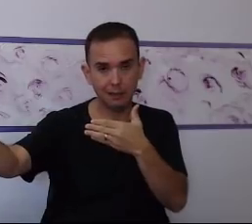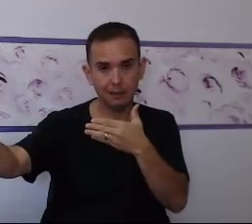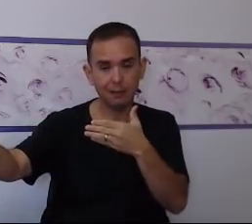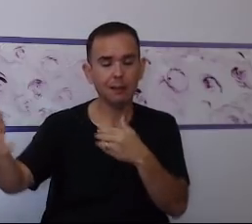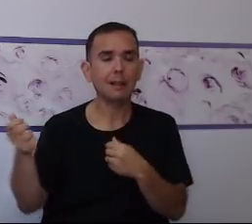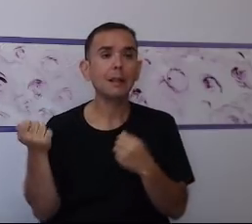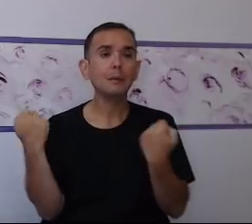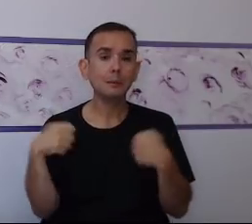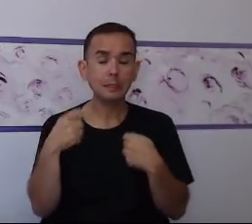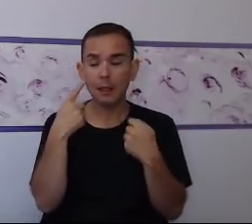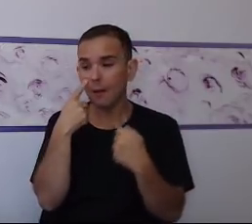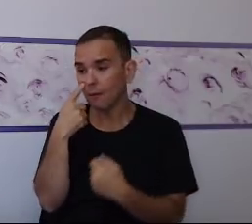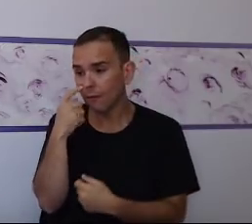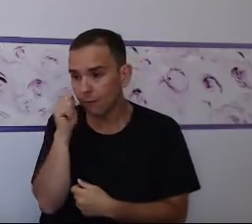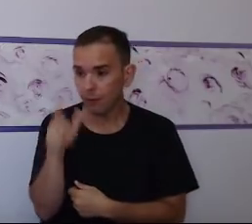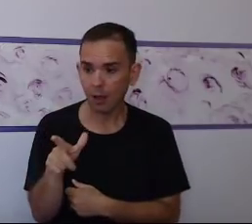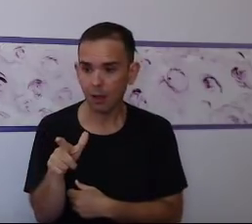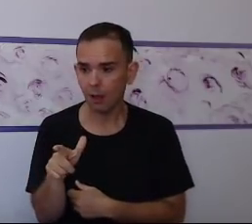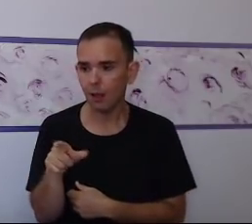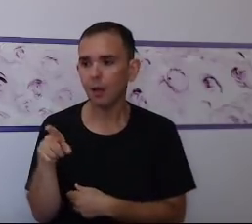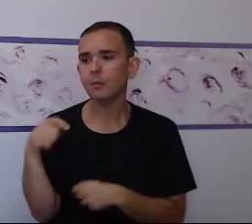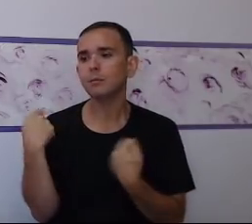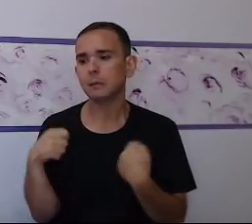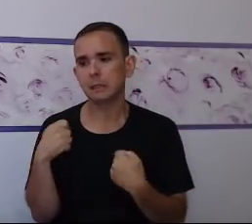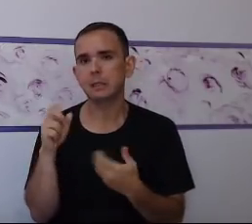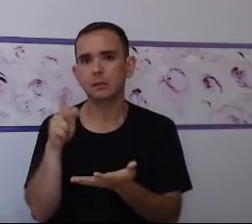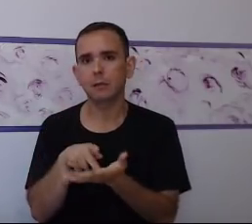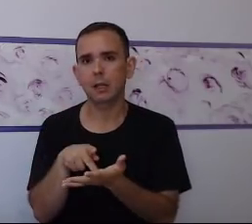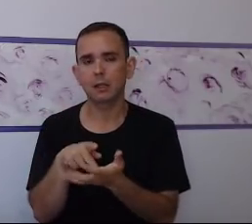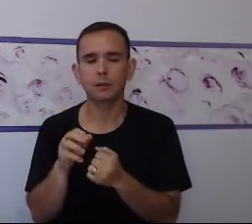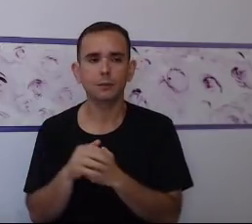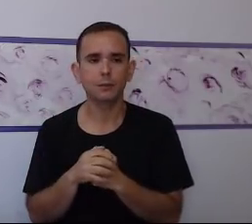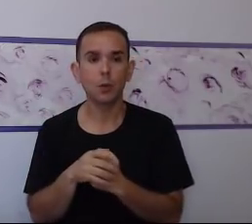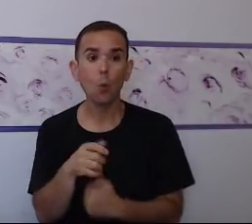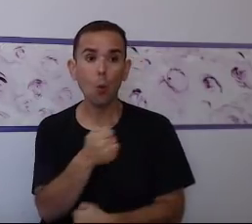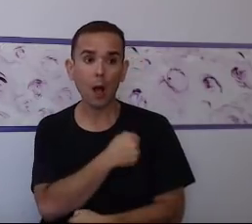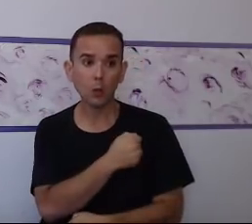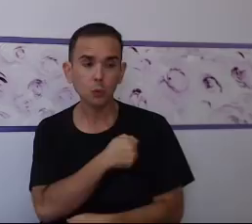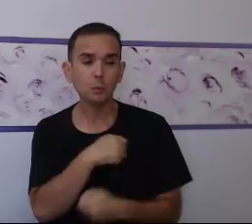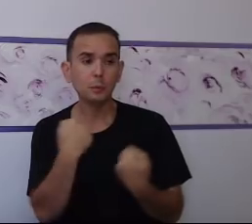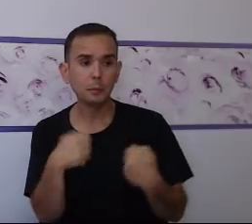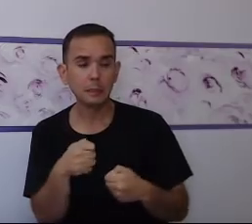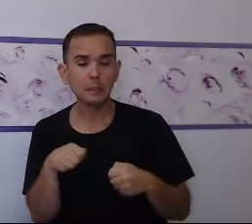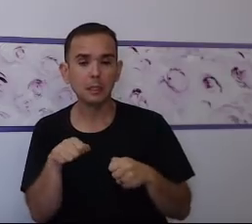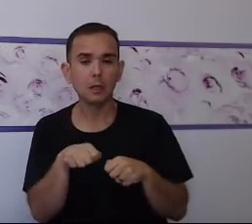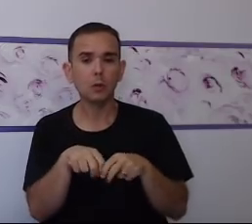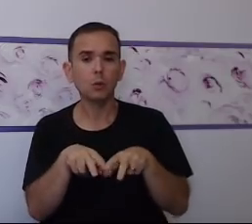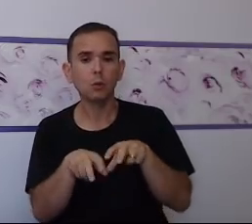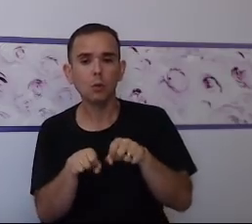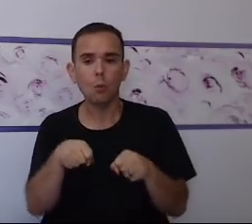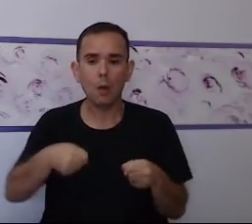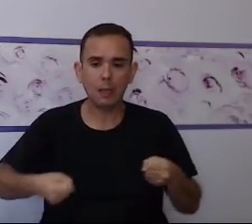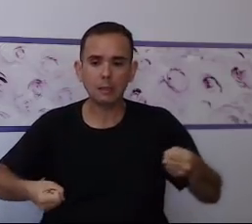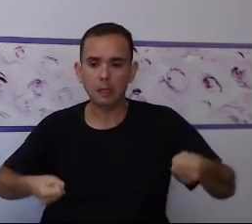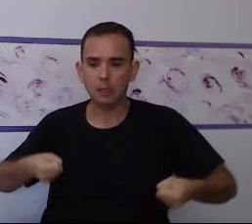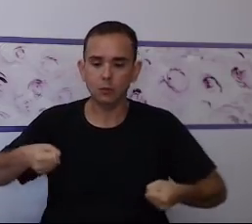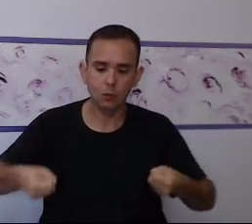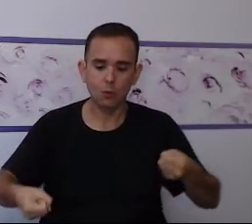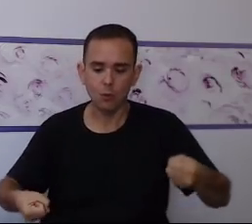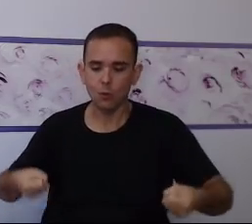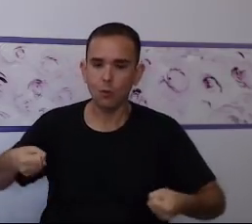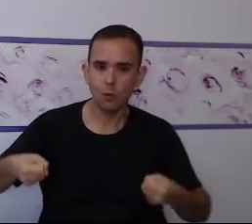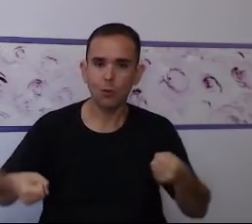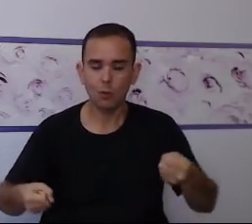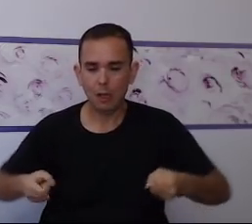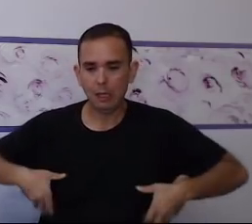gente tem que se atentar que ele vai necessitar. Ali, o aluno está precisando do andador, né, precisa do recurso para mobilidade,